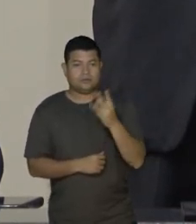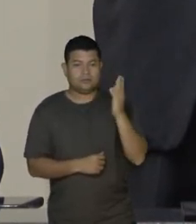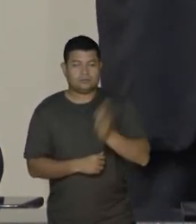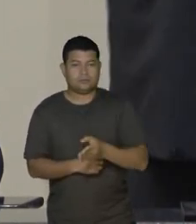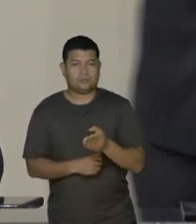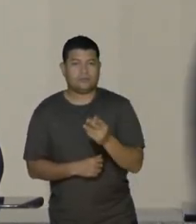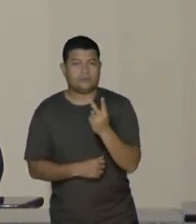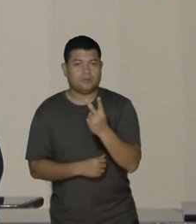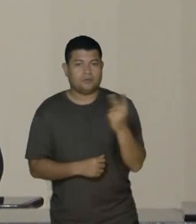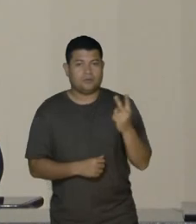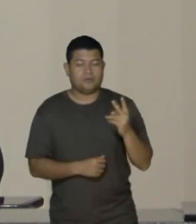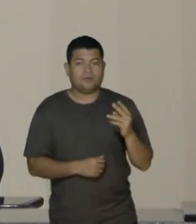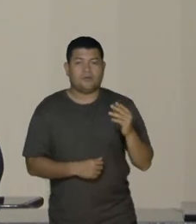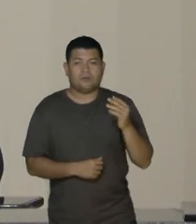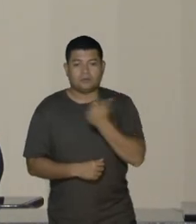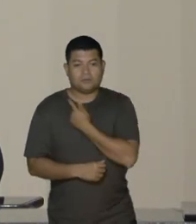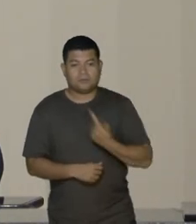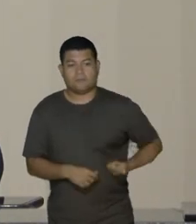232-2022, do Governo do Estado,